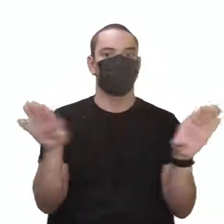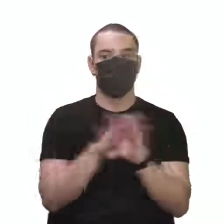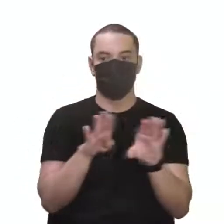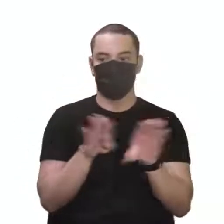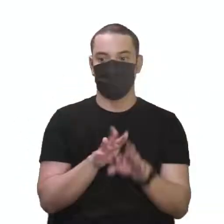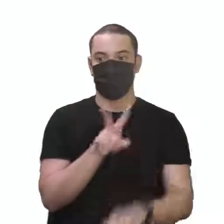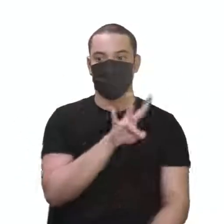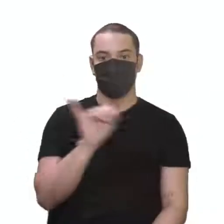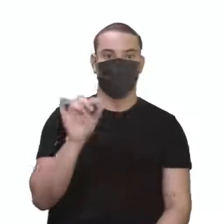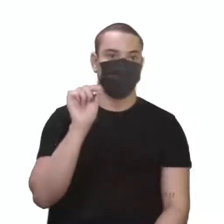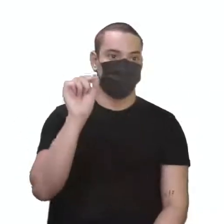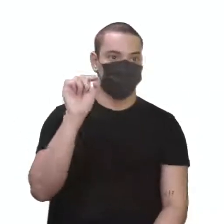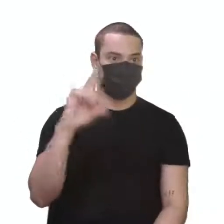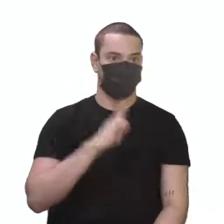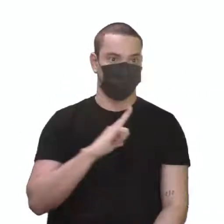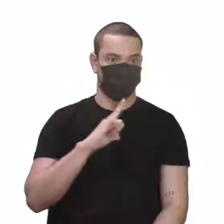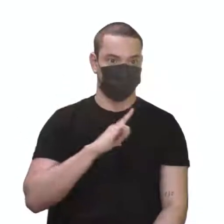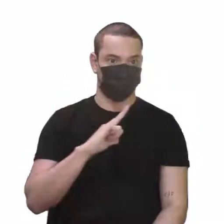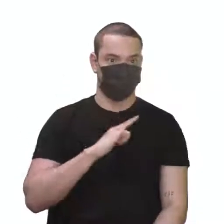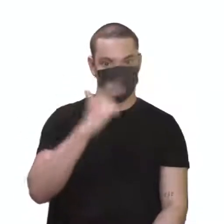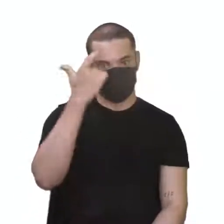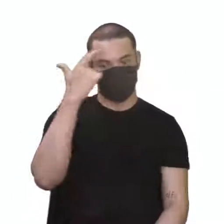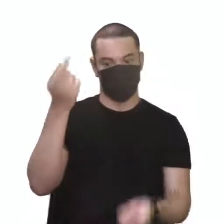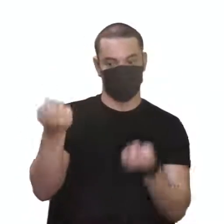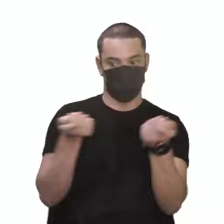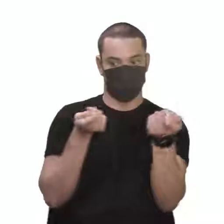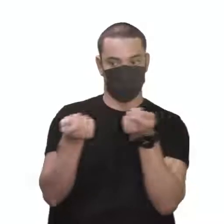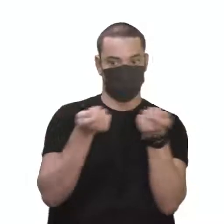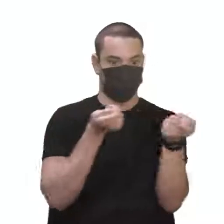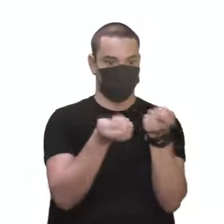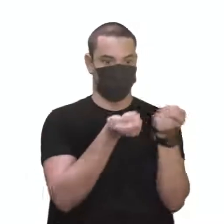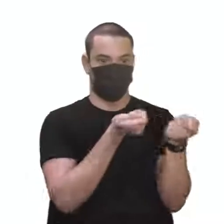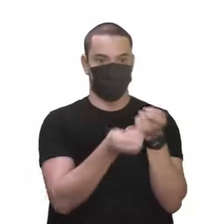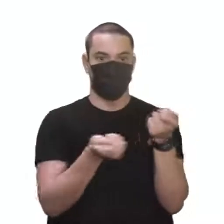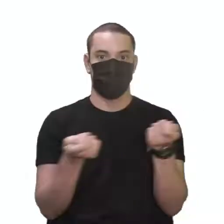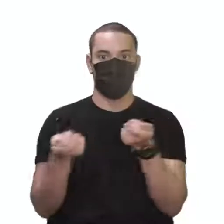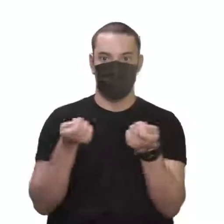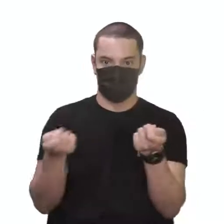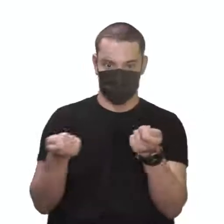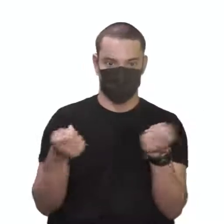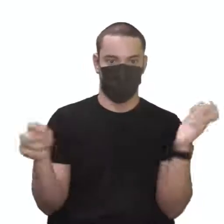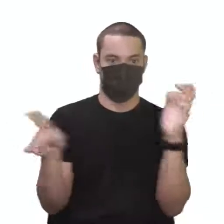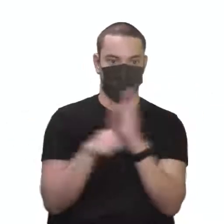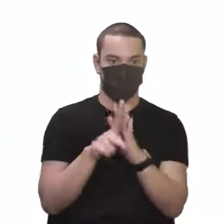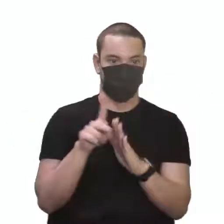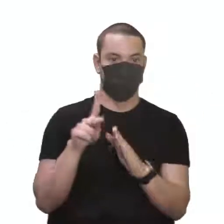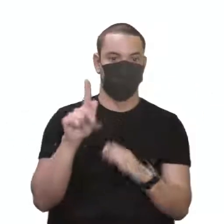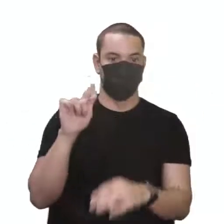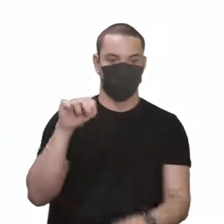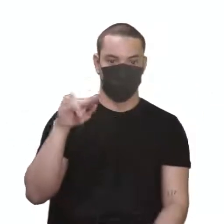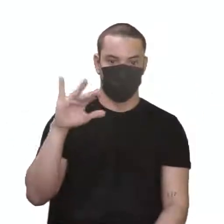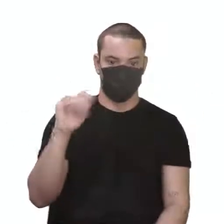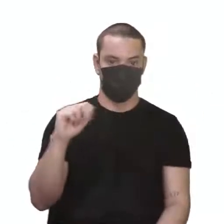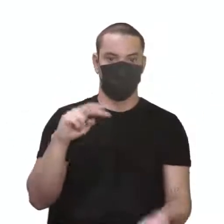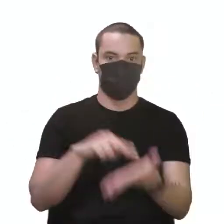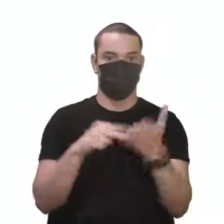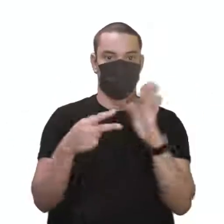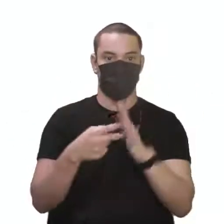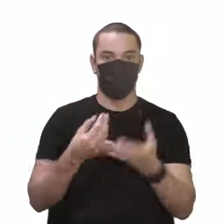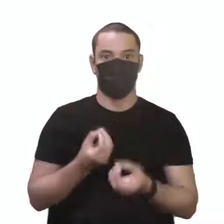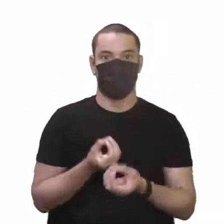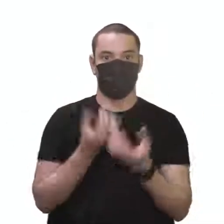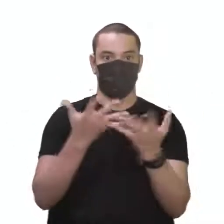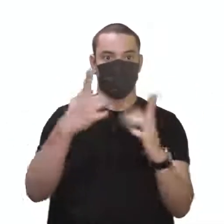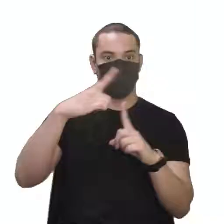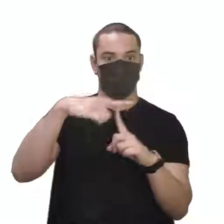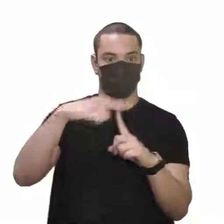também vai estar tendo essa regulagem, que a gente chama de regulagem gênica, para poder expressar o